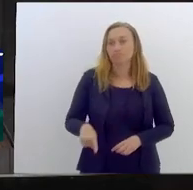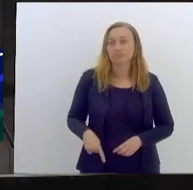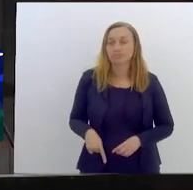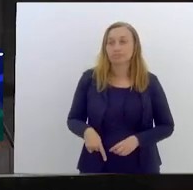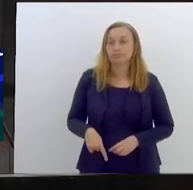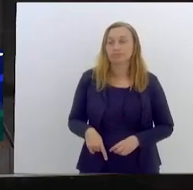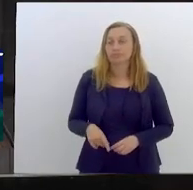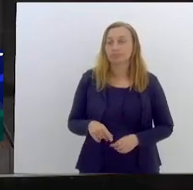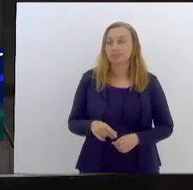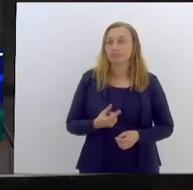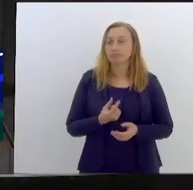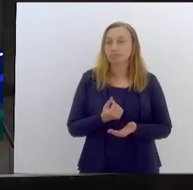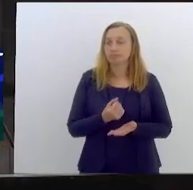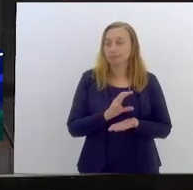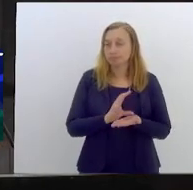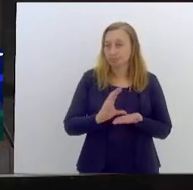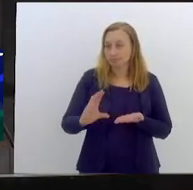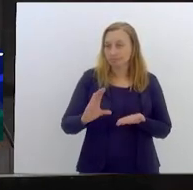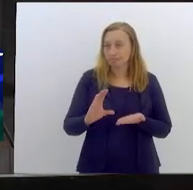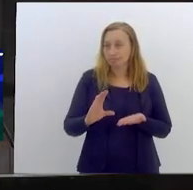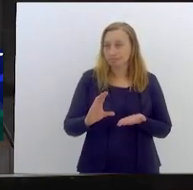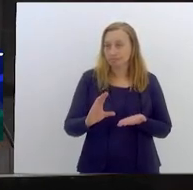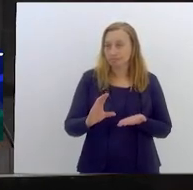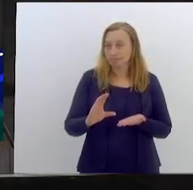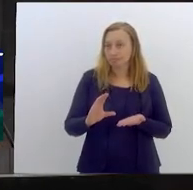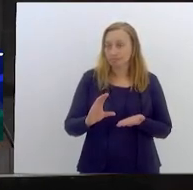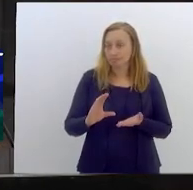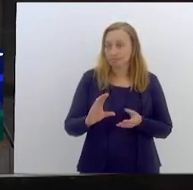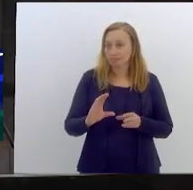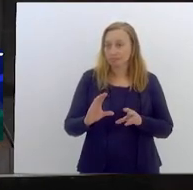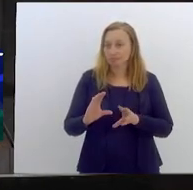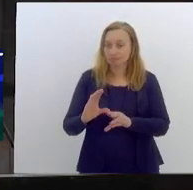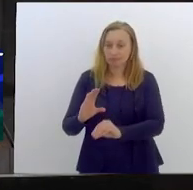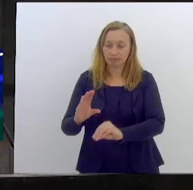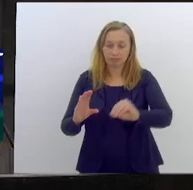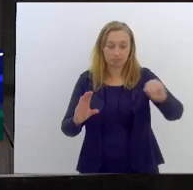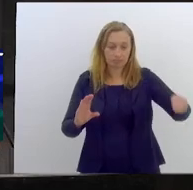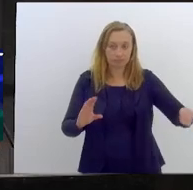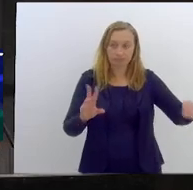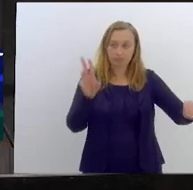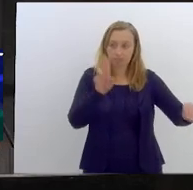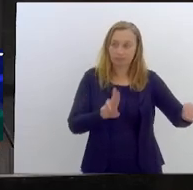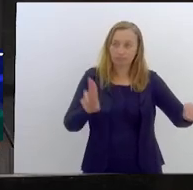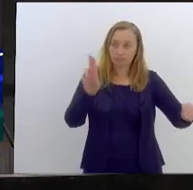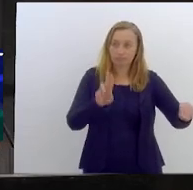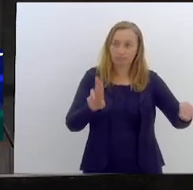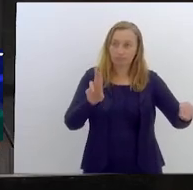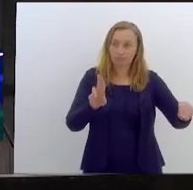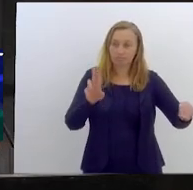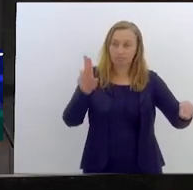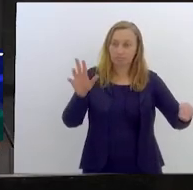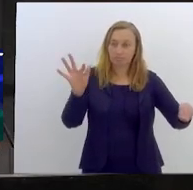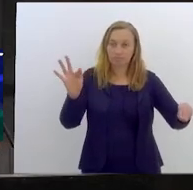esta verba foi repassada para a Universidade do Estado do Norte Fluminense, a UENF.